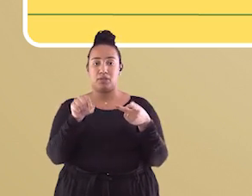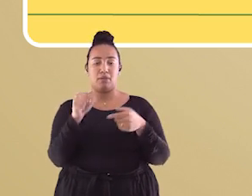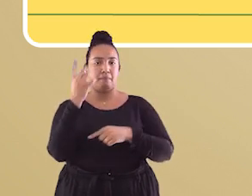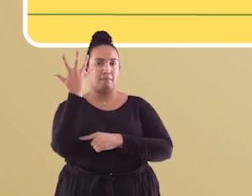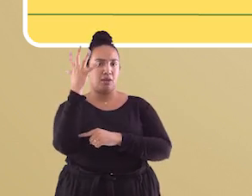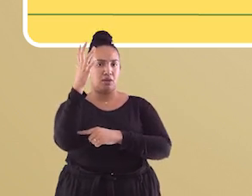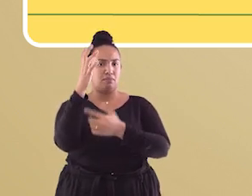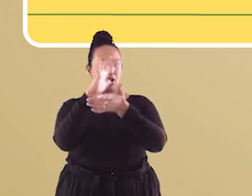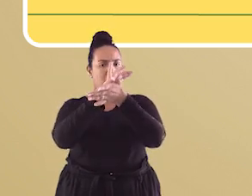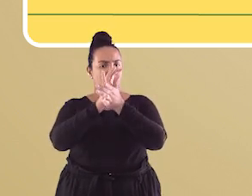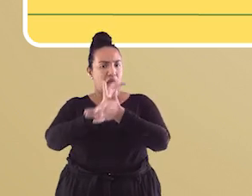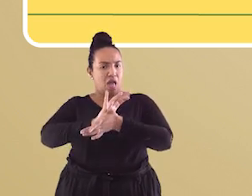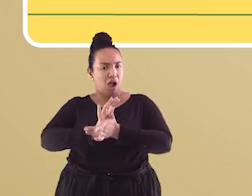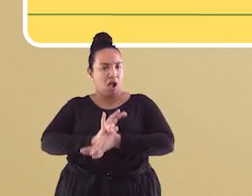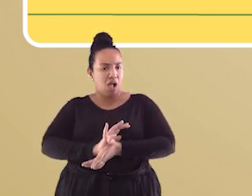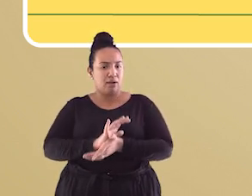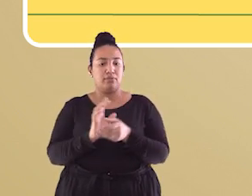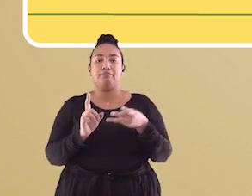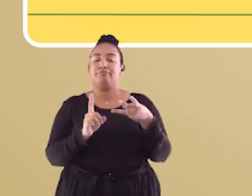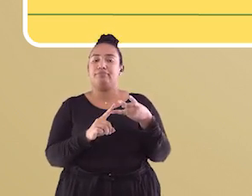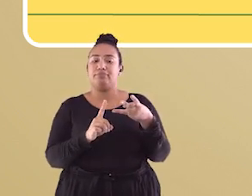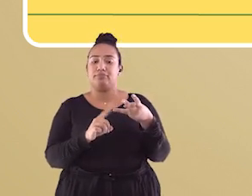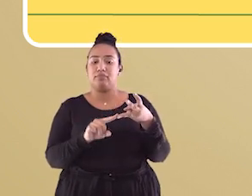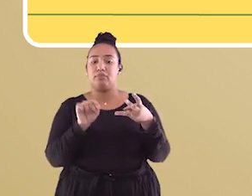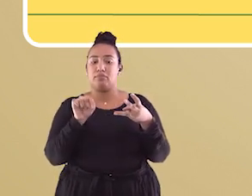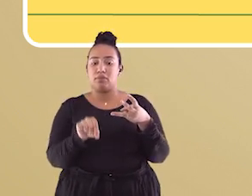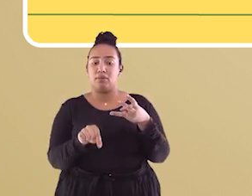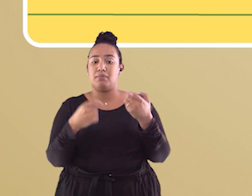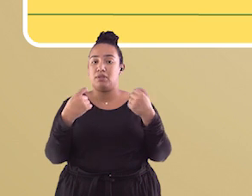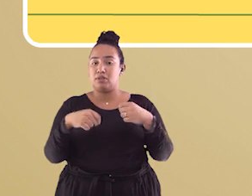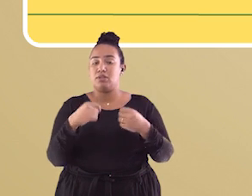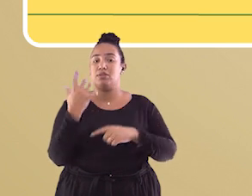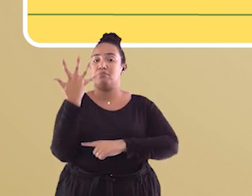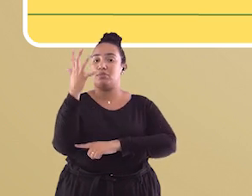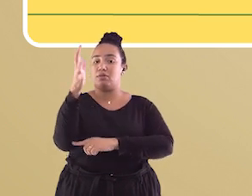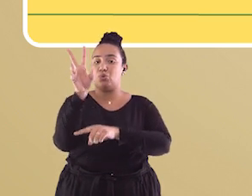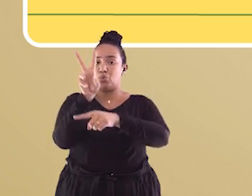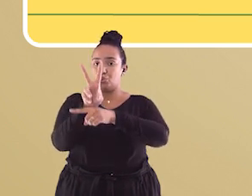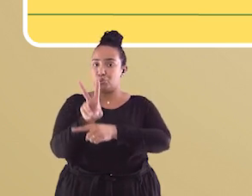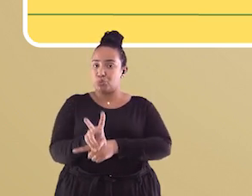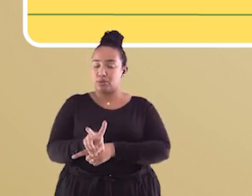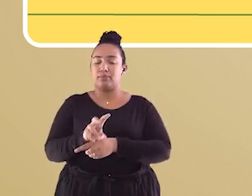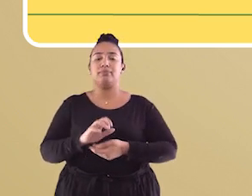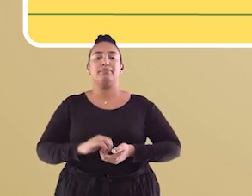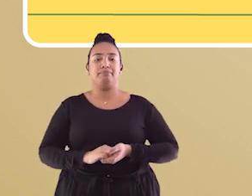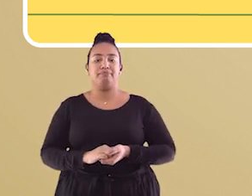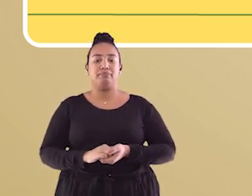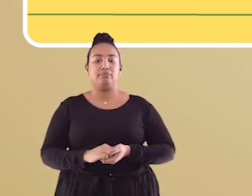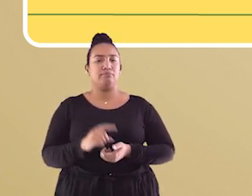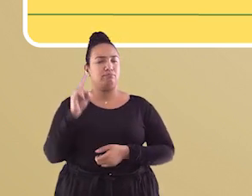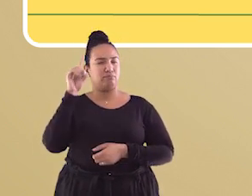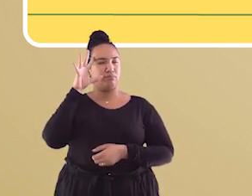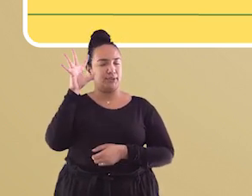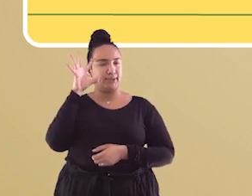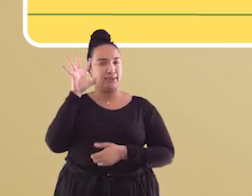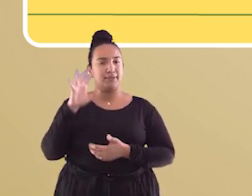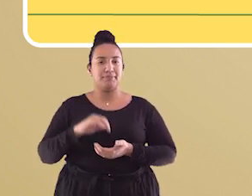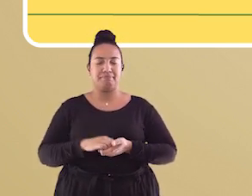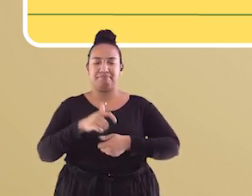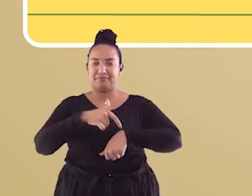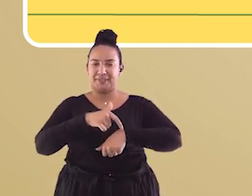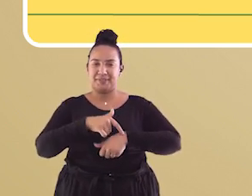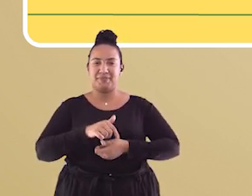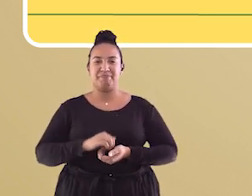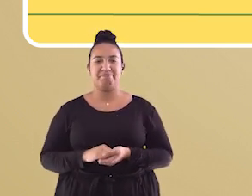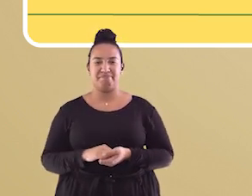a destruição do meio ambiente. Ou letra C, os cuidados e preservação do meio ambiente. Vamos pensar sobre a